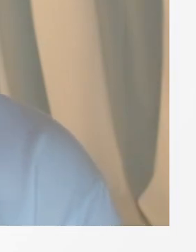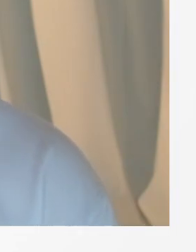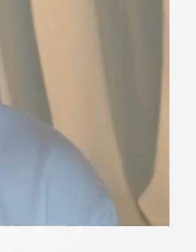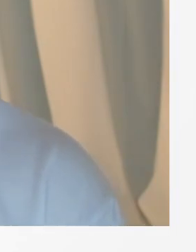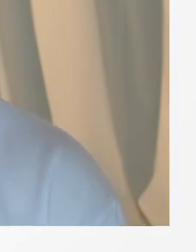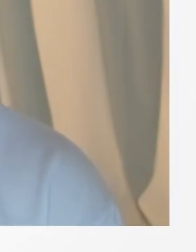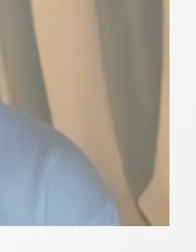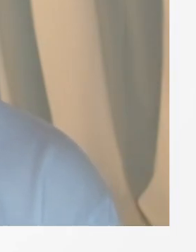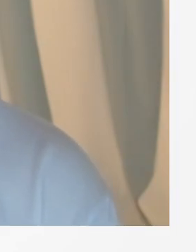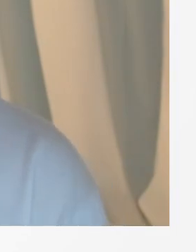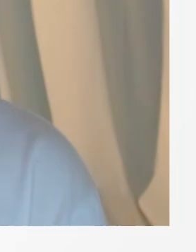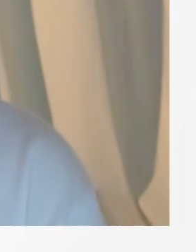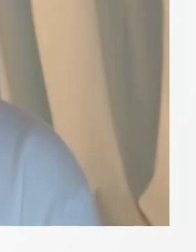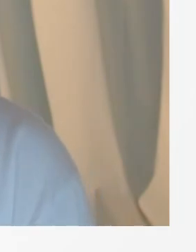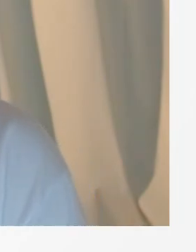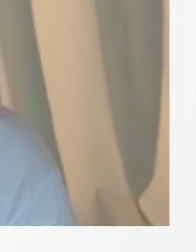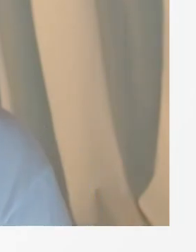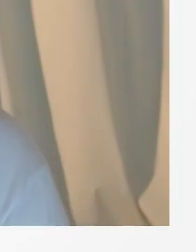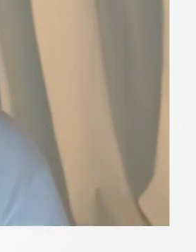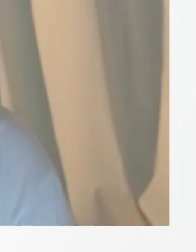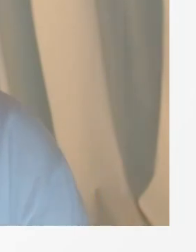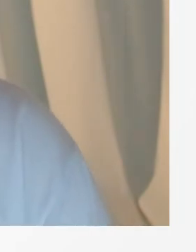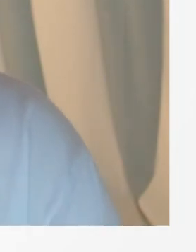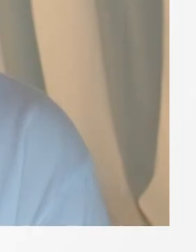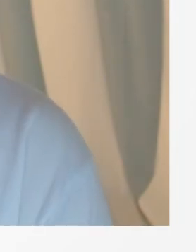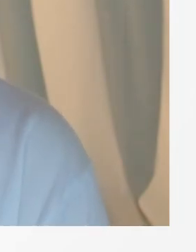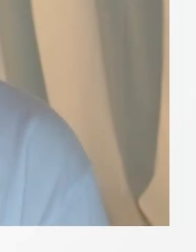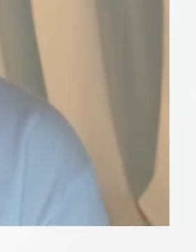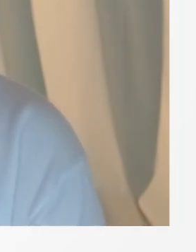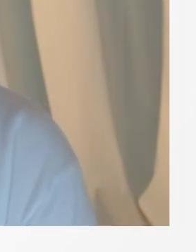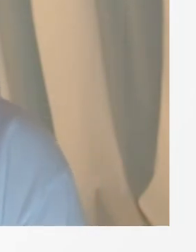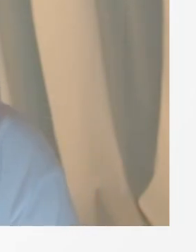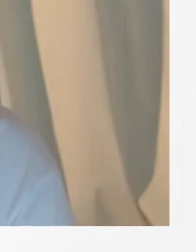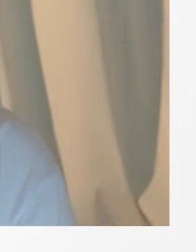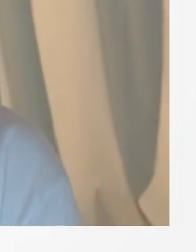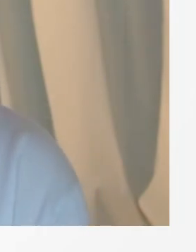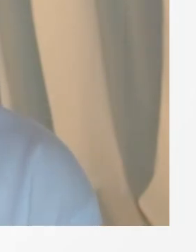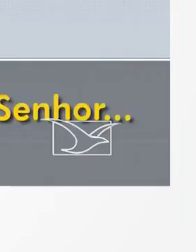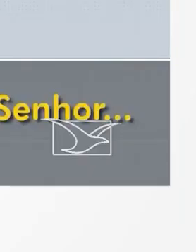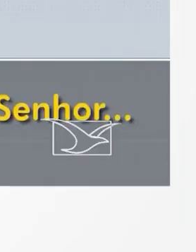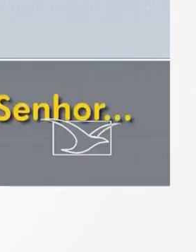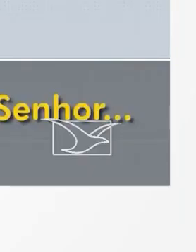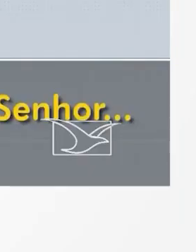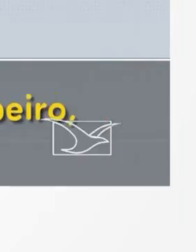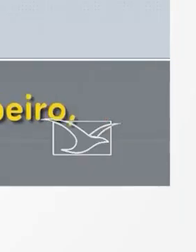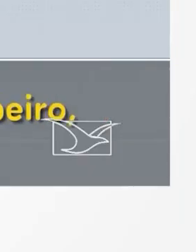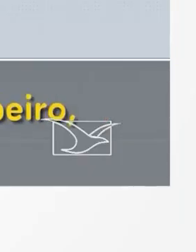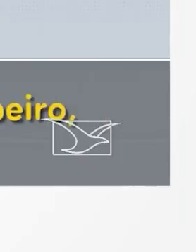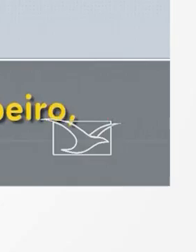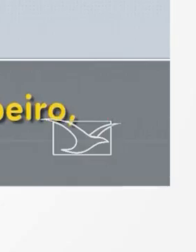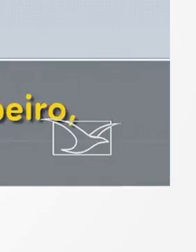e o momento de intercessão pede para Deus libertar vidas naquele lugar